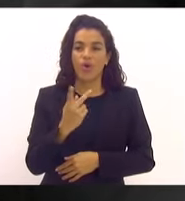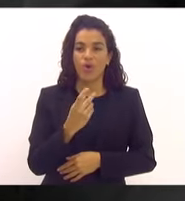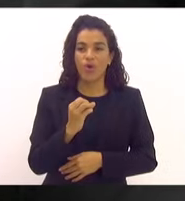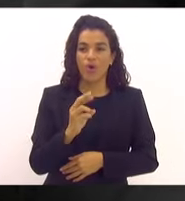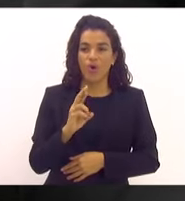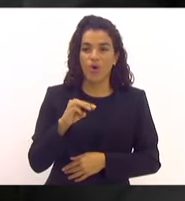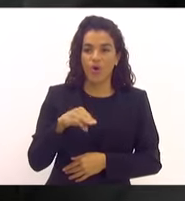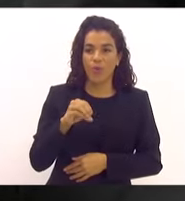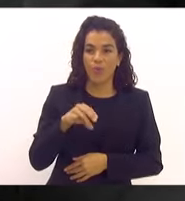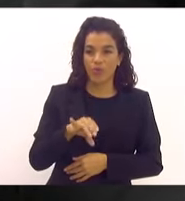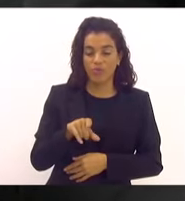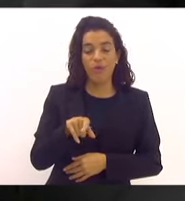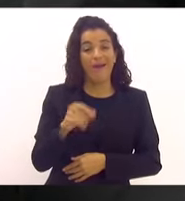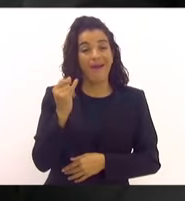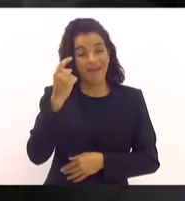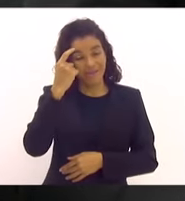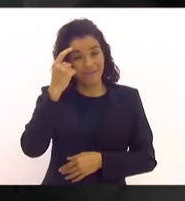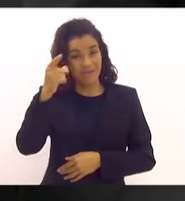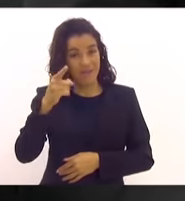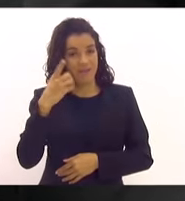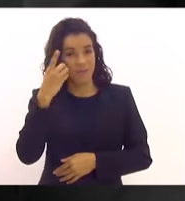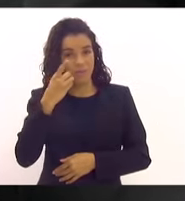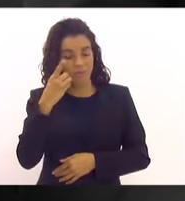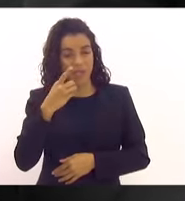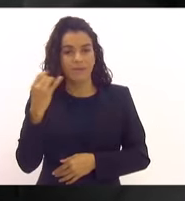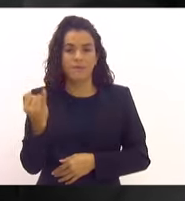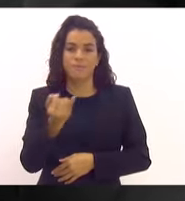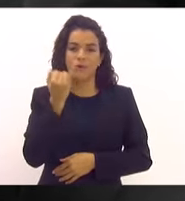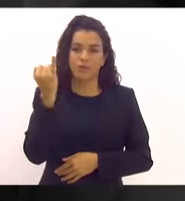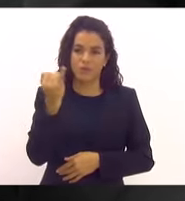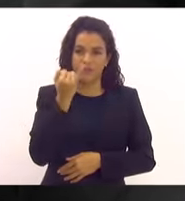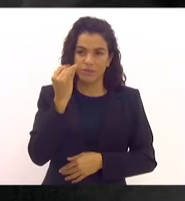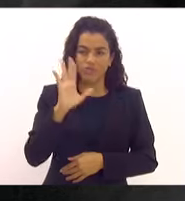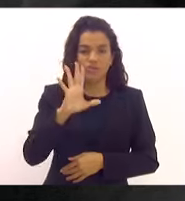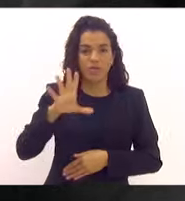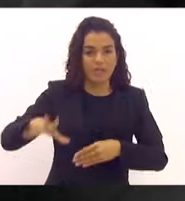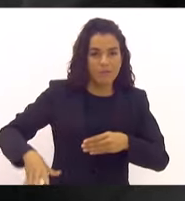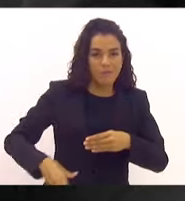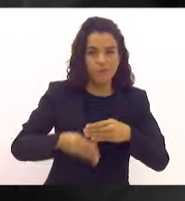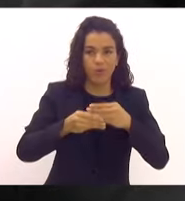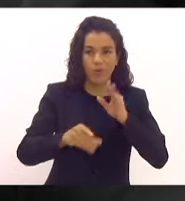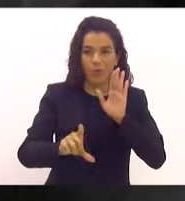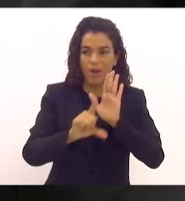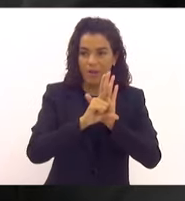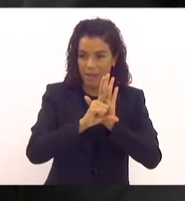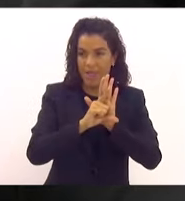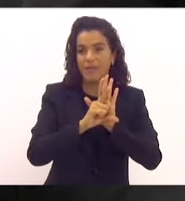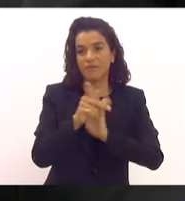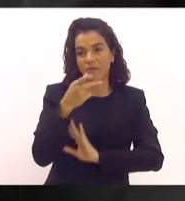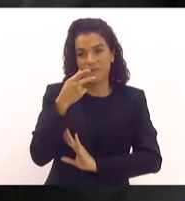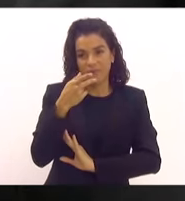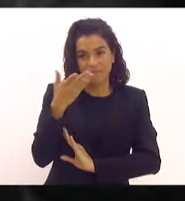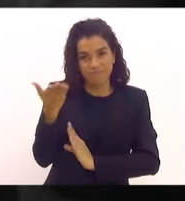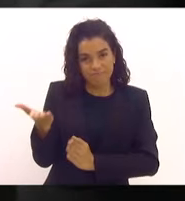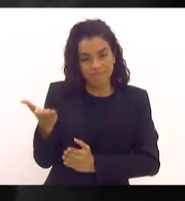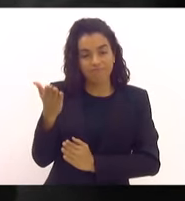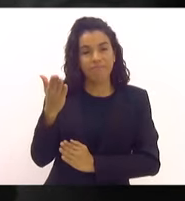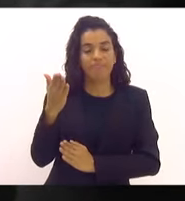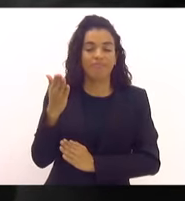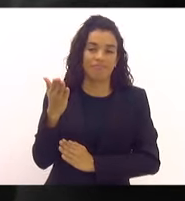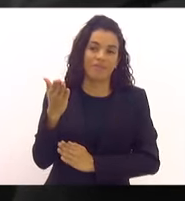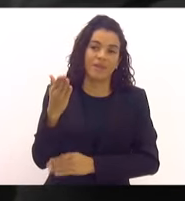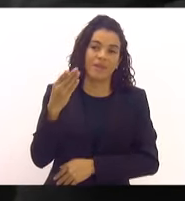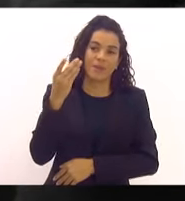Carla Machado, ela é fundamental, né, já vem acompanhada de uma lei que foi destacada na fala da deputada